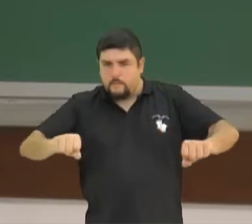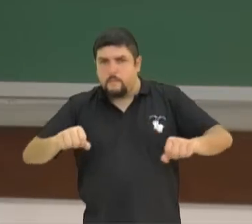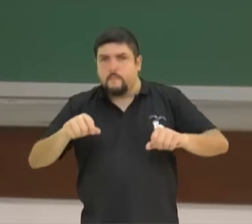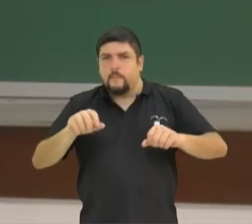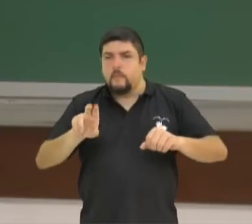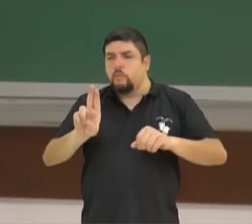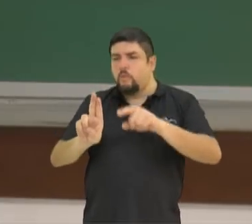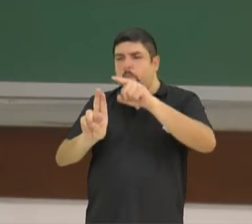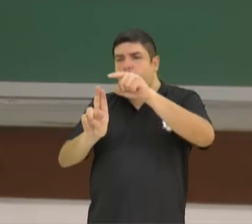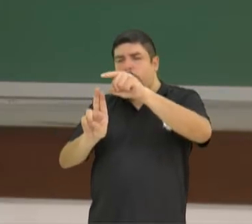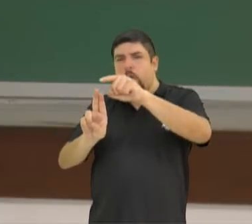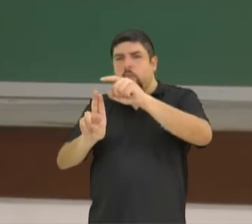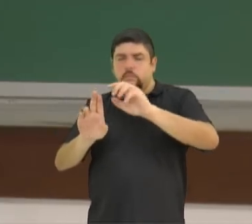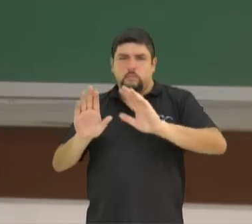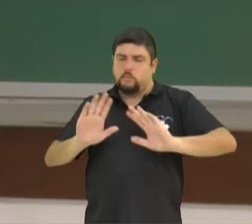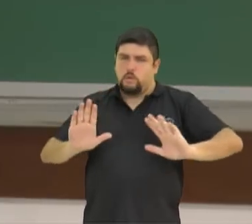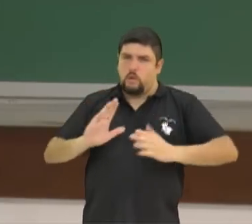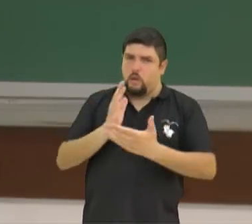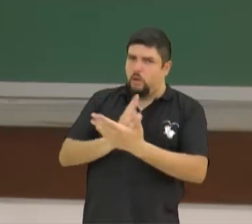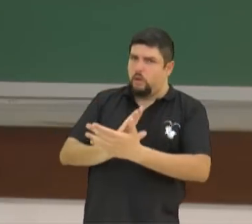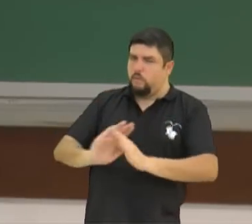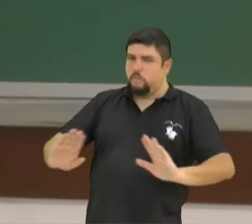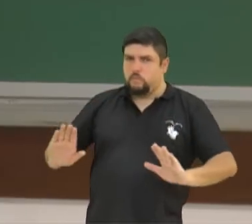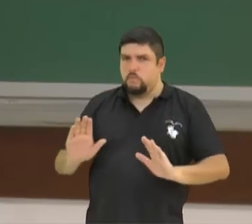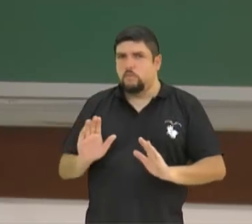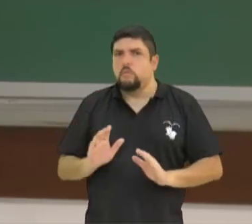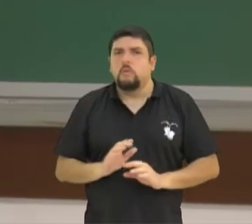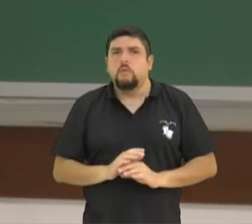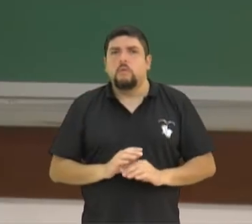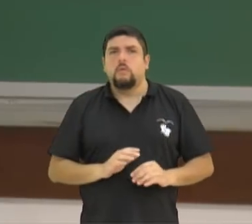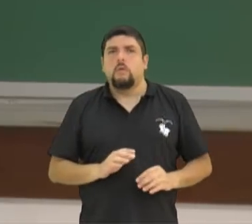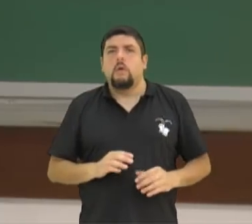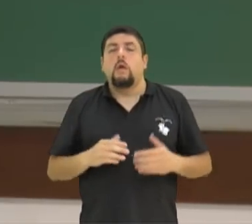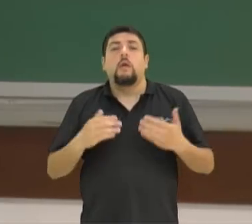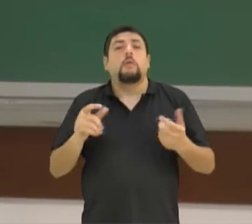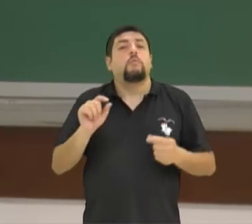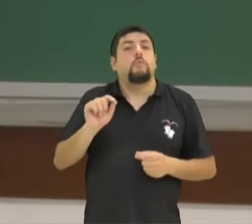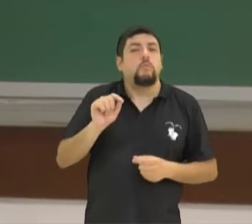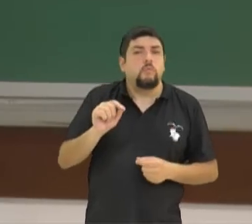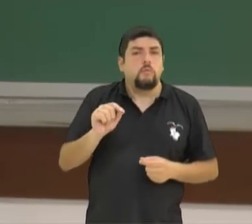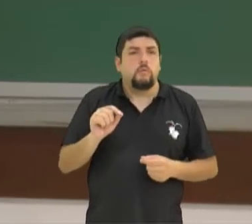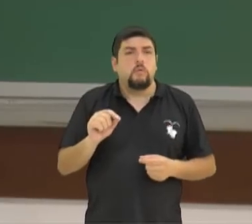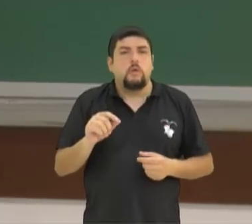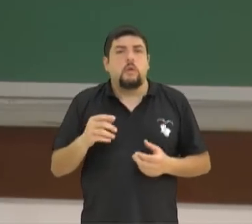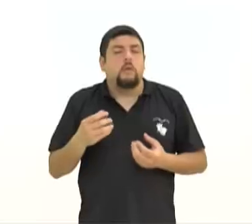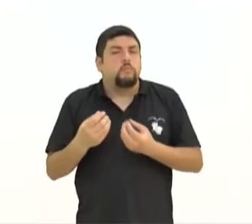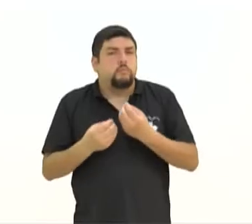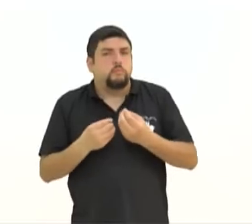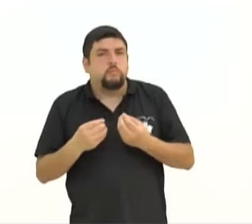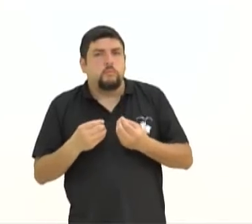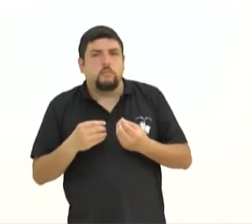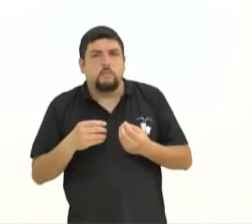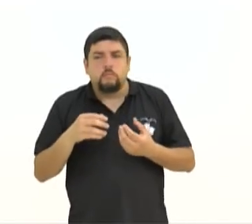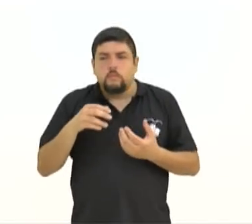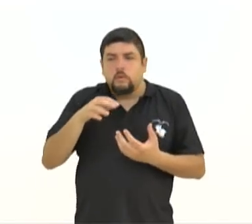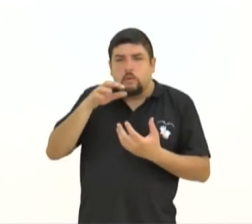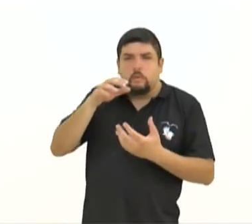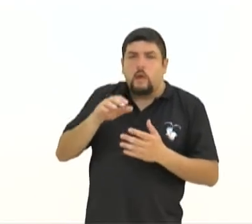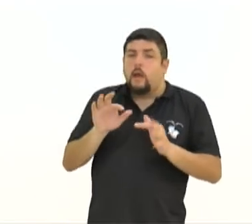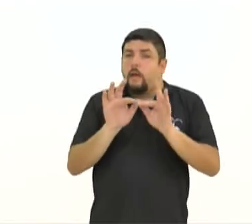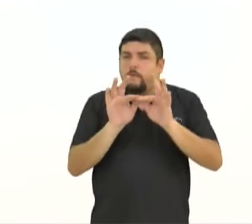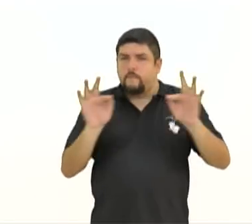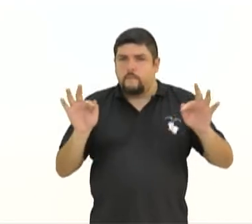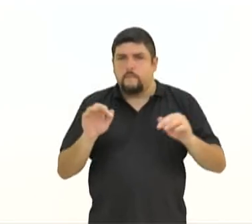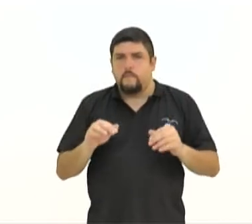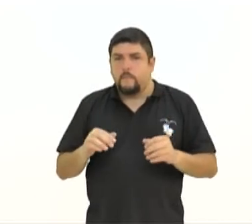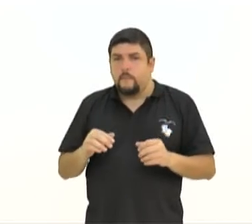nossa língua portuguesa, certo? Então, aqui foi atribuído vida a um ser inanimado, né? Na medida em que você tem essa frase,